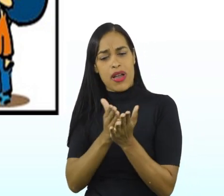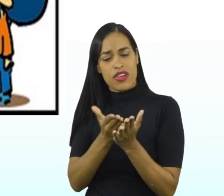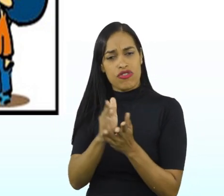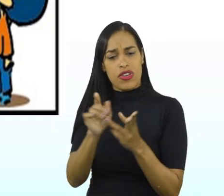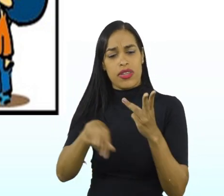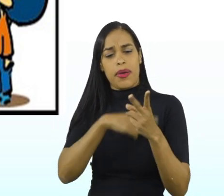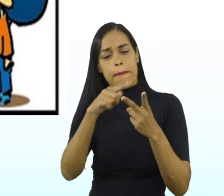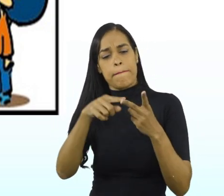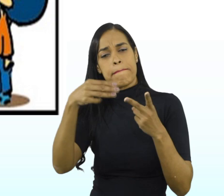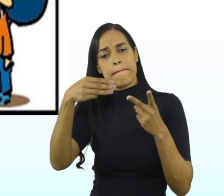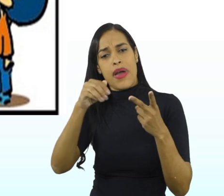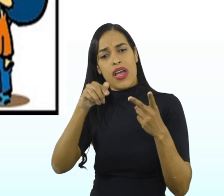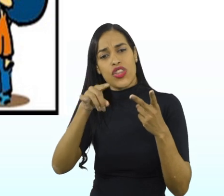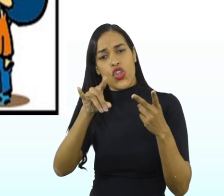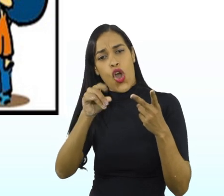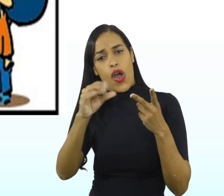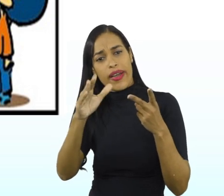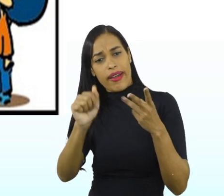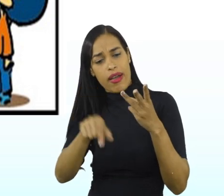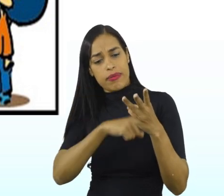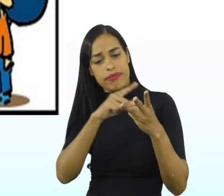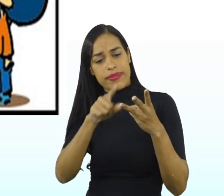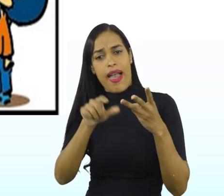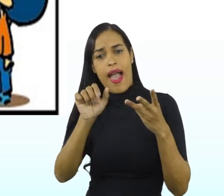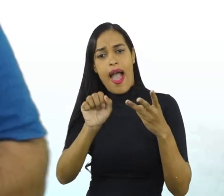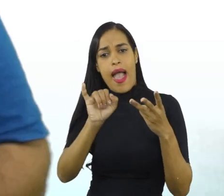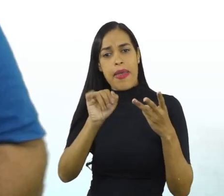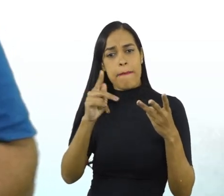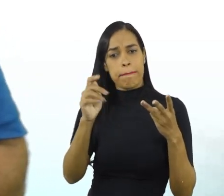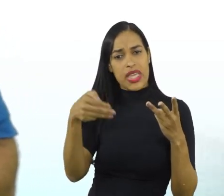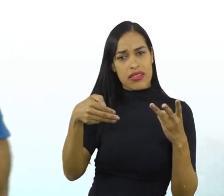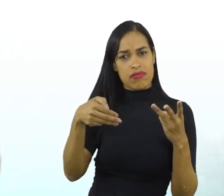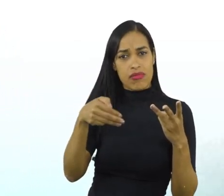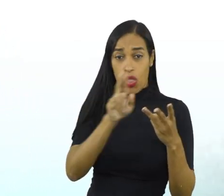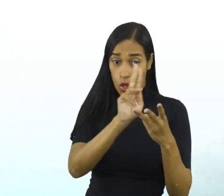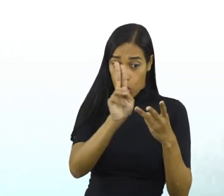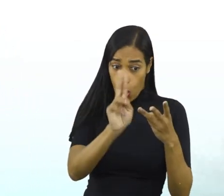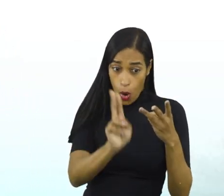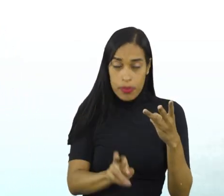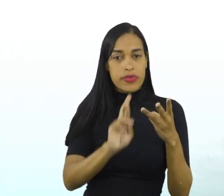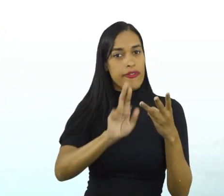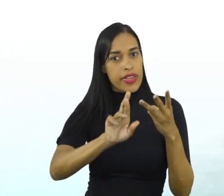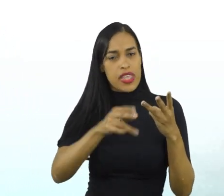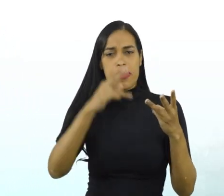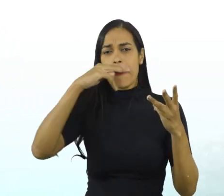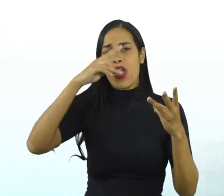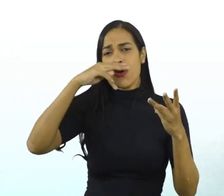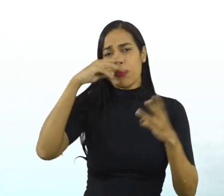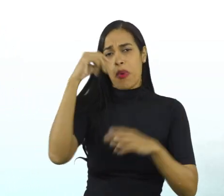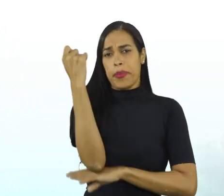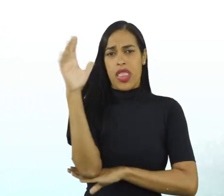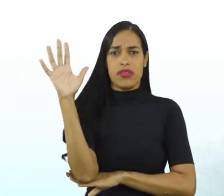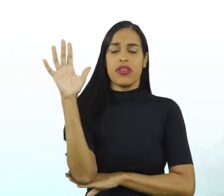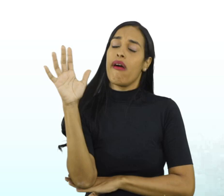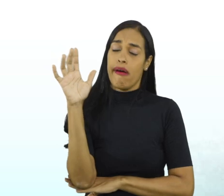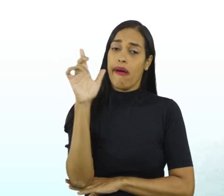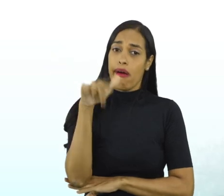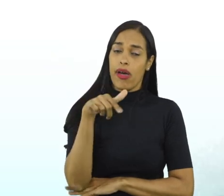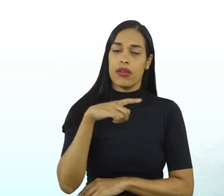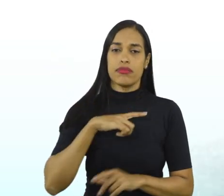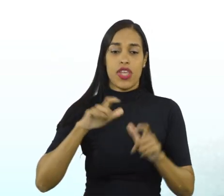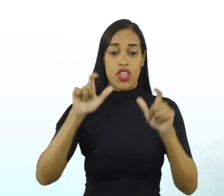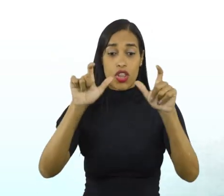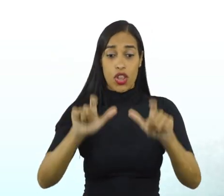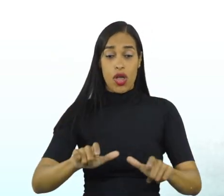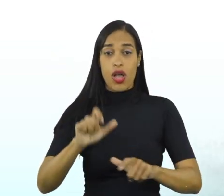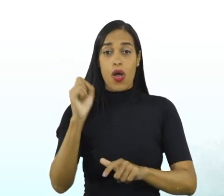aipim. São nomes diferentes para a mesma planta. Vem comigo, fera. É verdade. Ó, existem